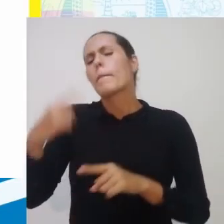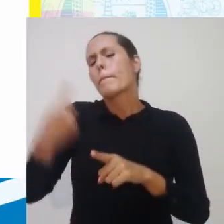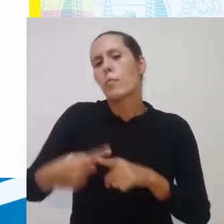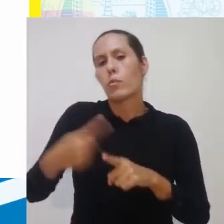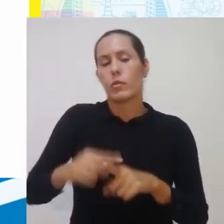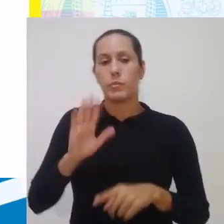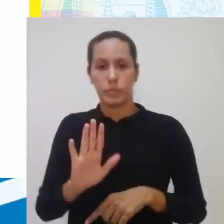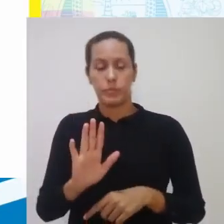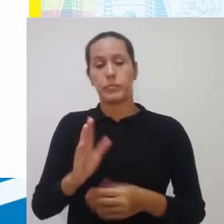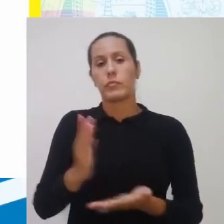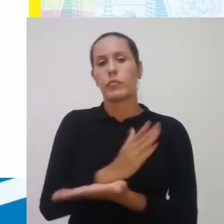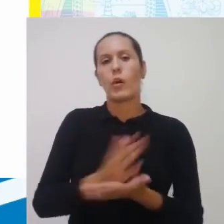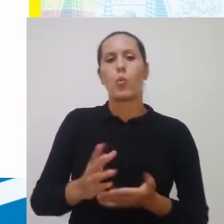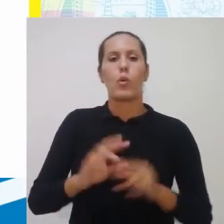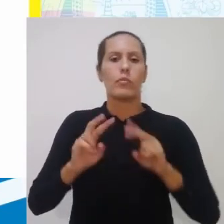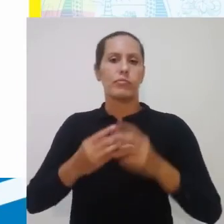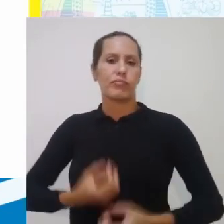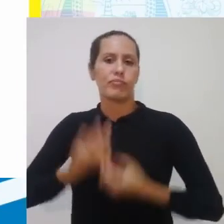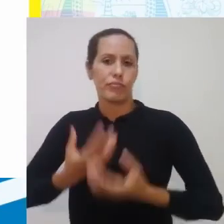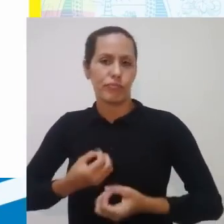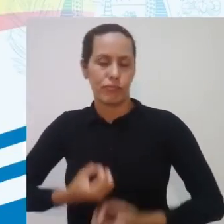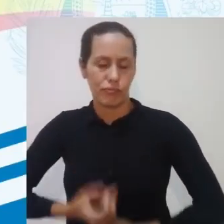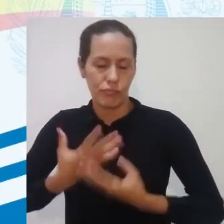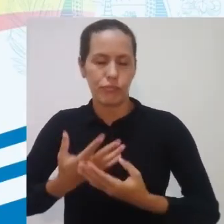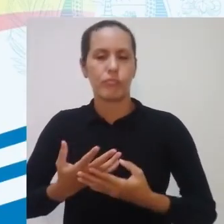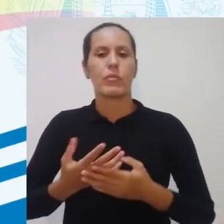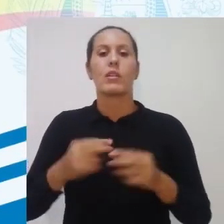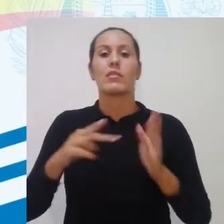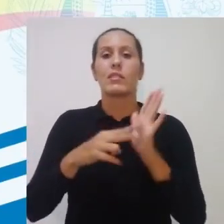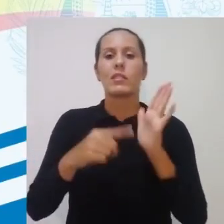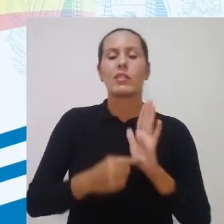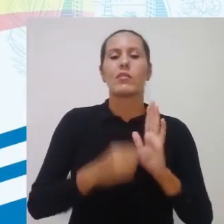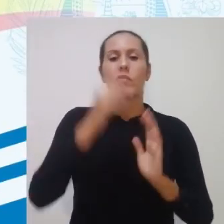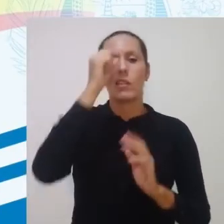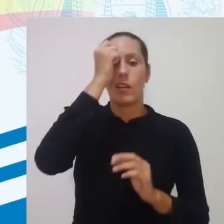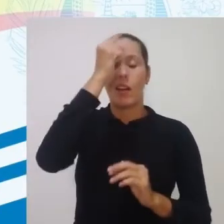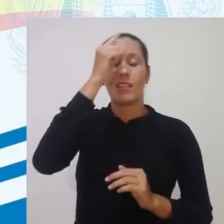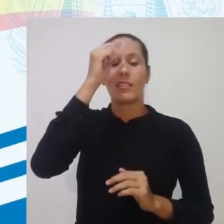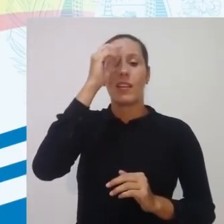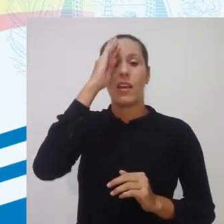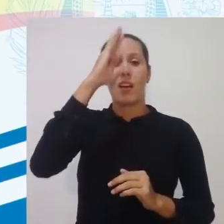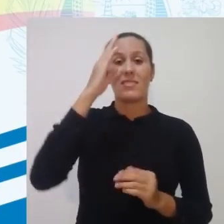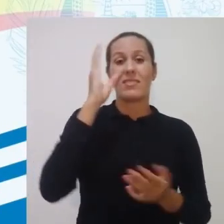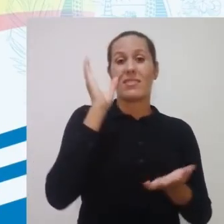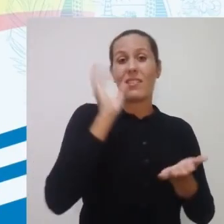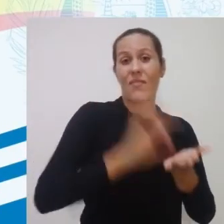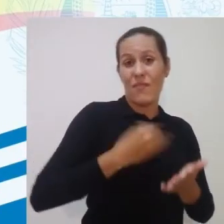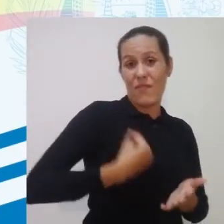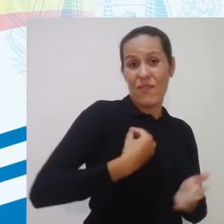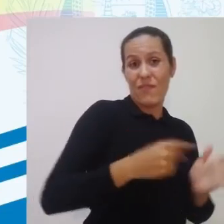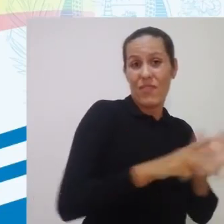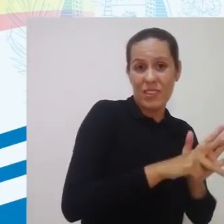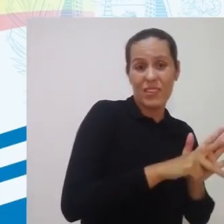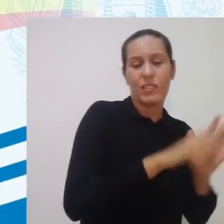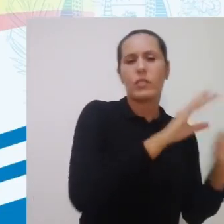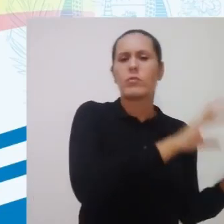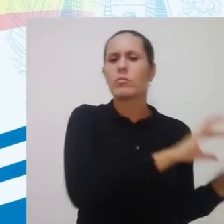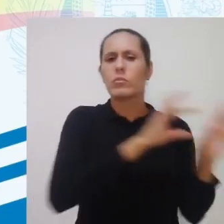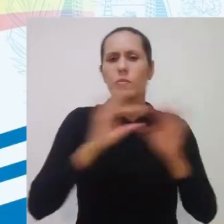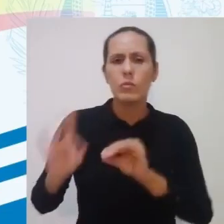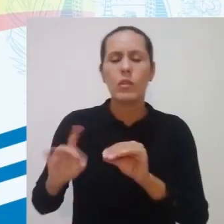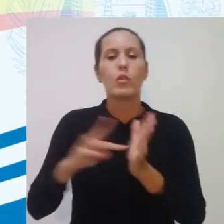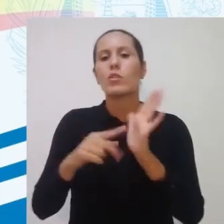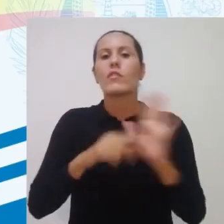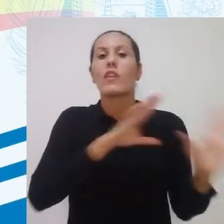Por quê? Algumas expressões, elas fazem parte da ideia central. Retomá-las no resumo é importante e isso